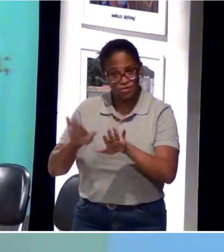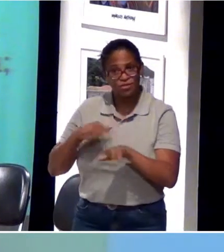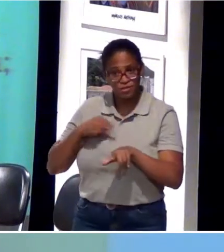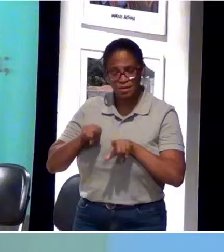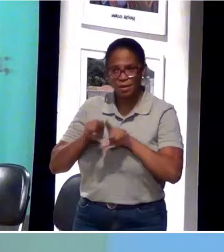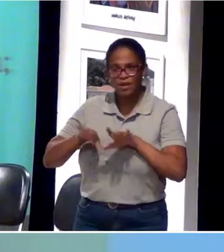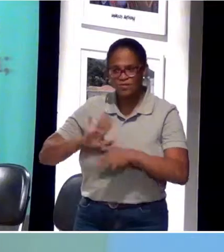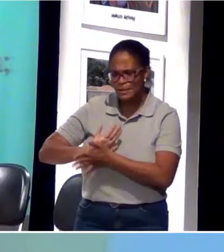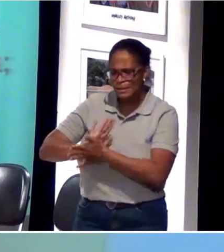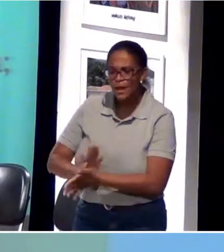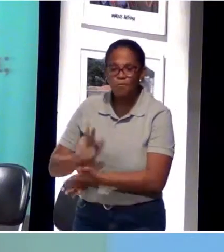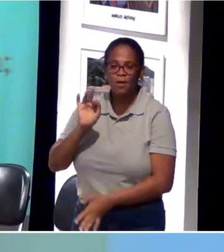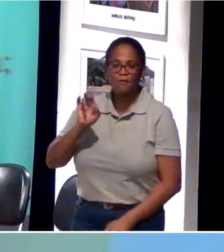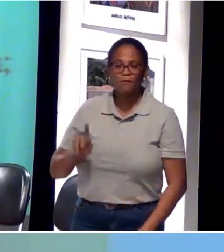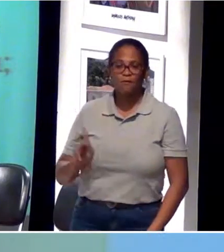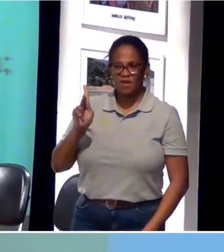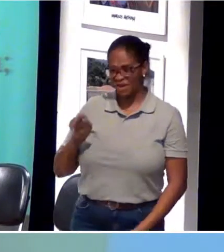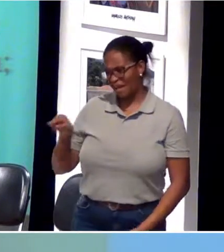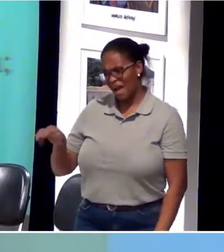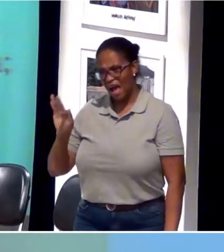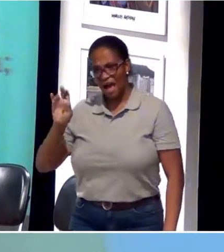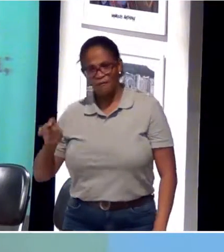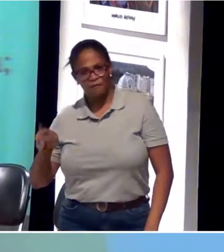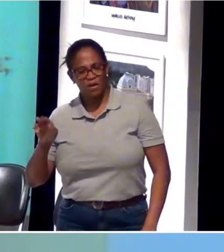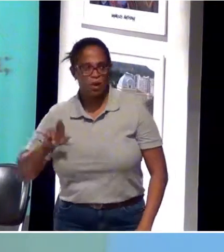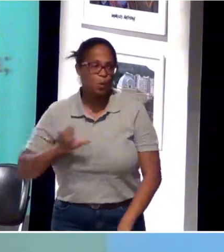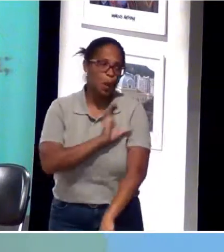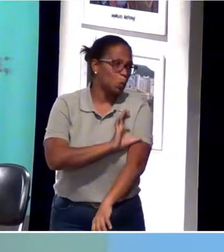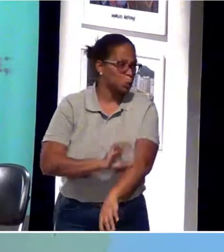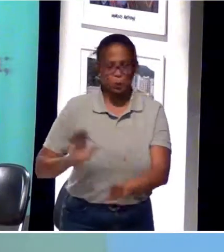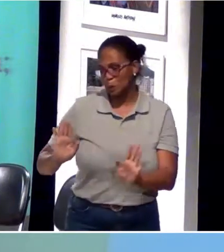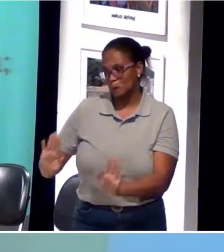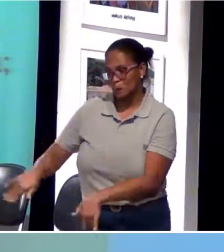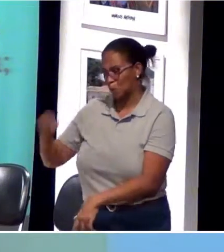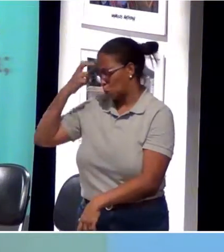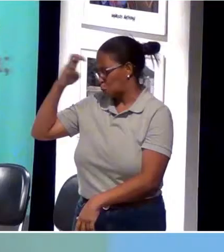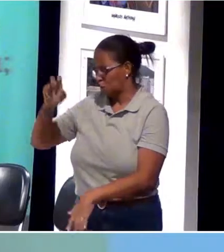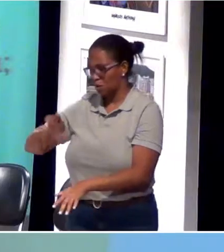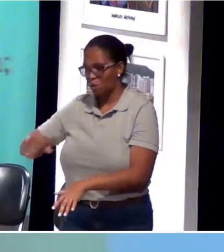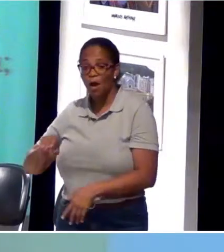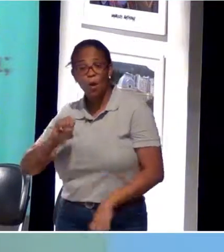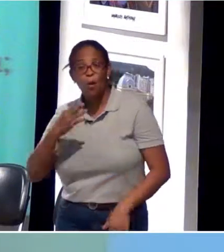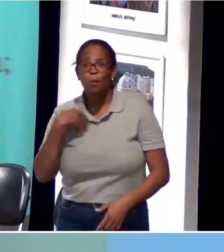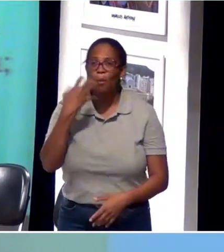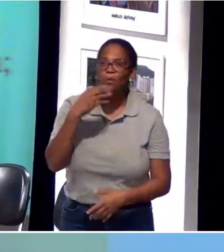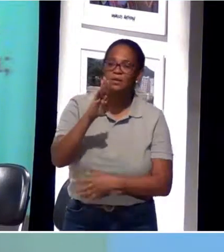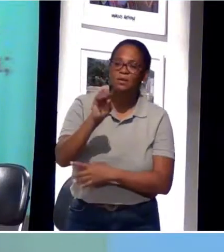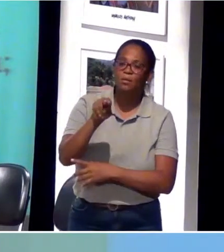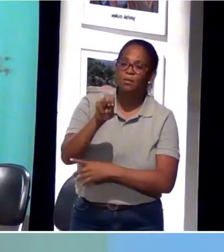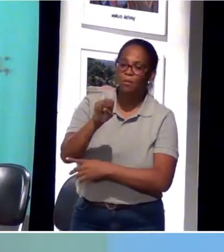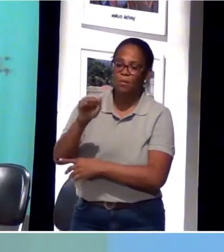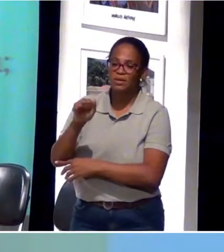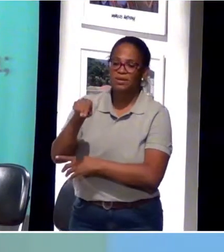funk, quando a gente acha que o funk não é tão cultura quanto a outra cultura, quanto uma bossa nova, ou hoje um